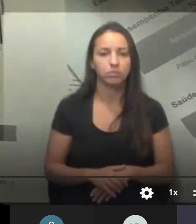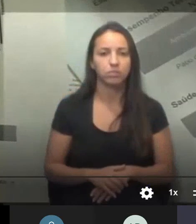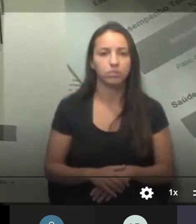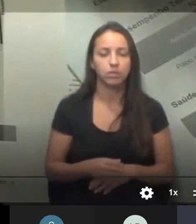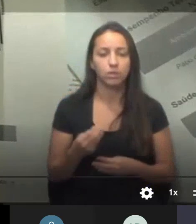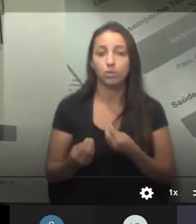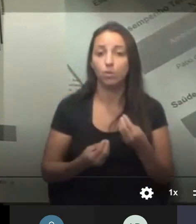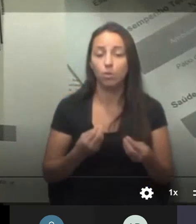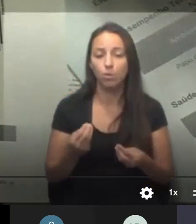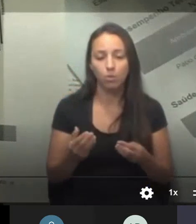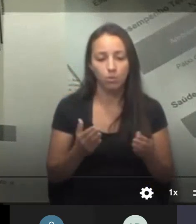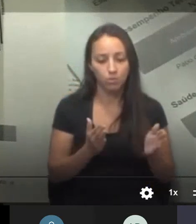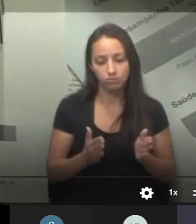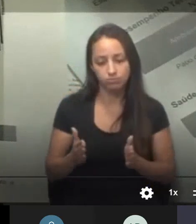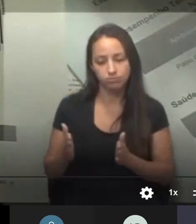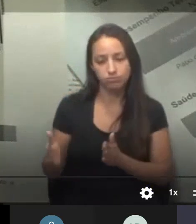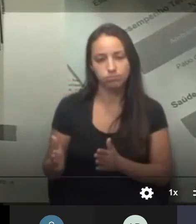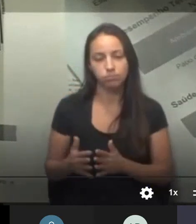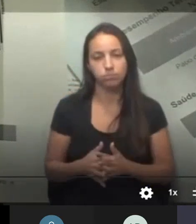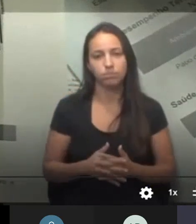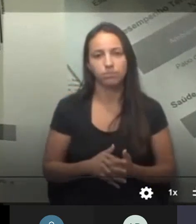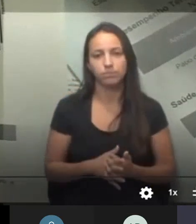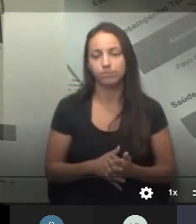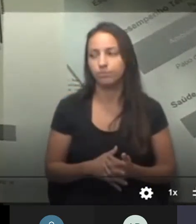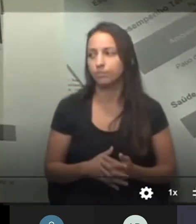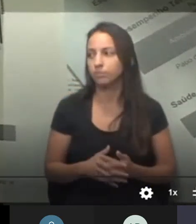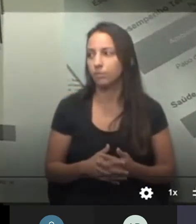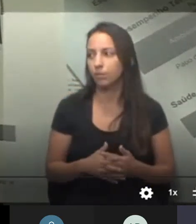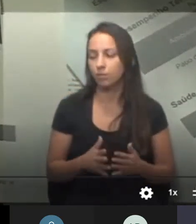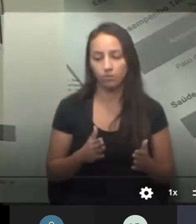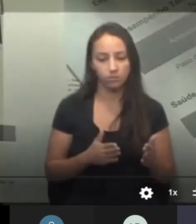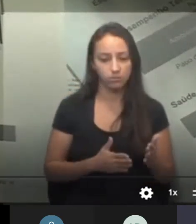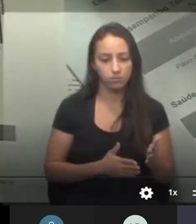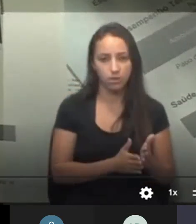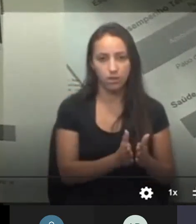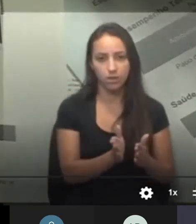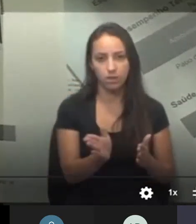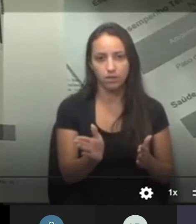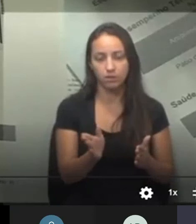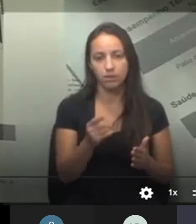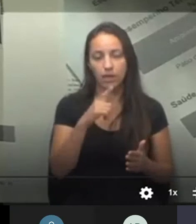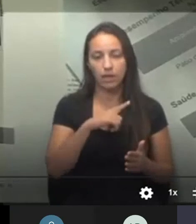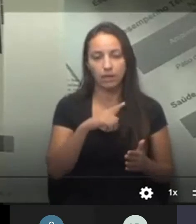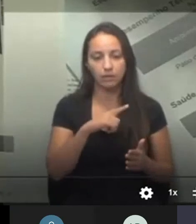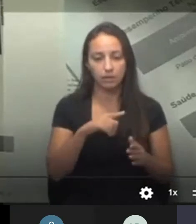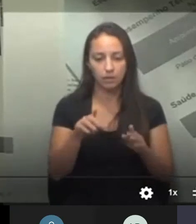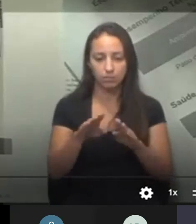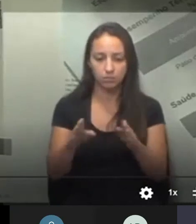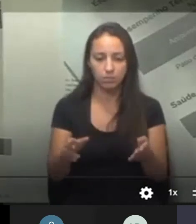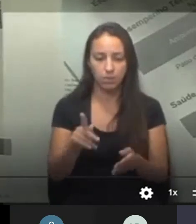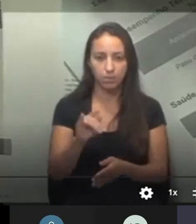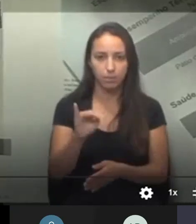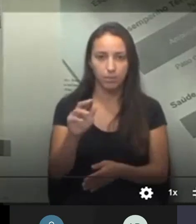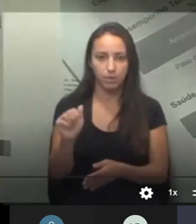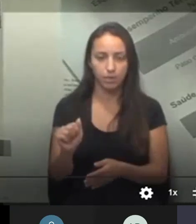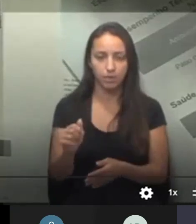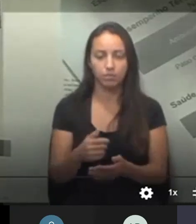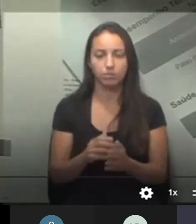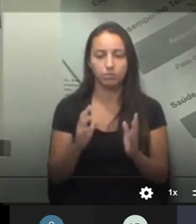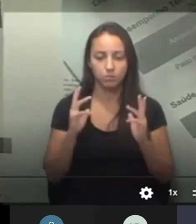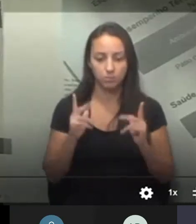a maneira como isso se organiza. Então, aqui, olha, acesso, observe que tem uma pia para higienização,